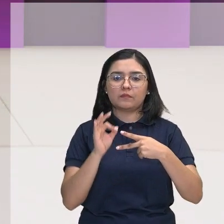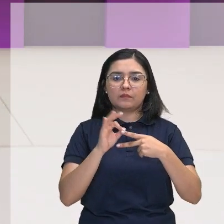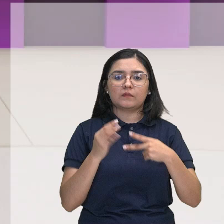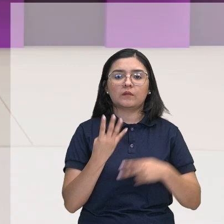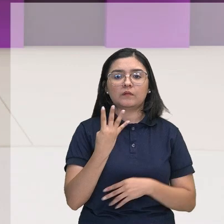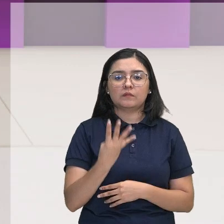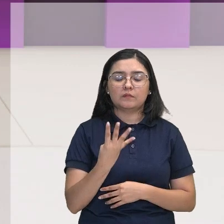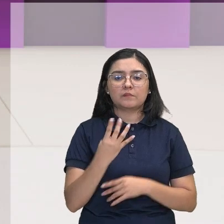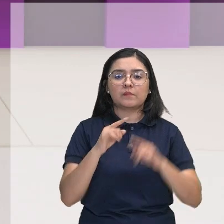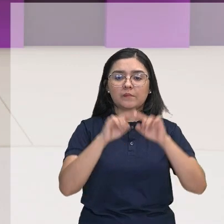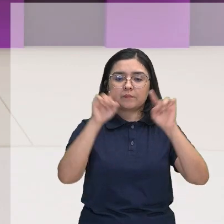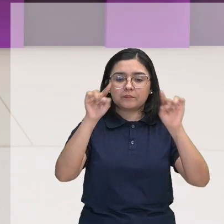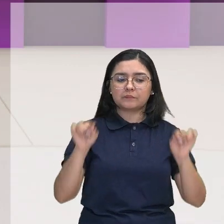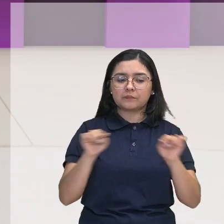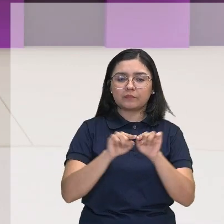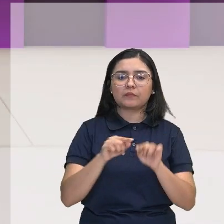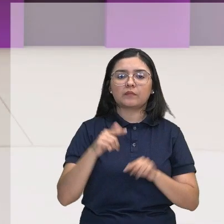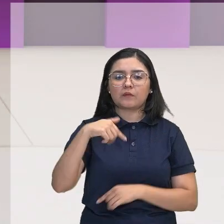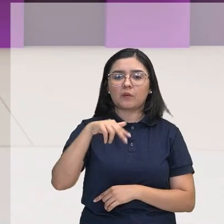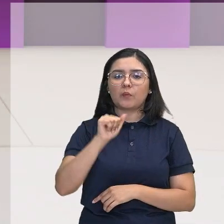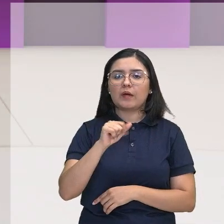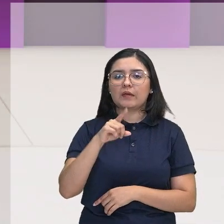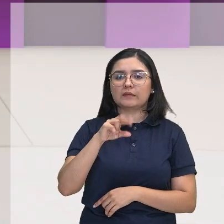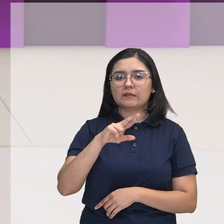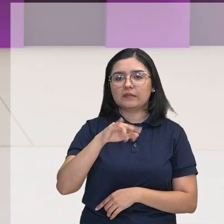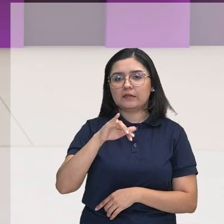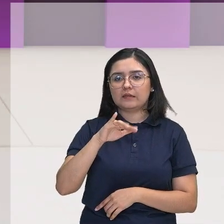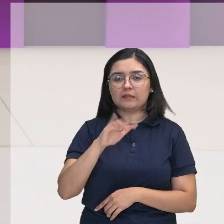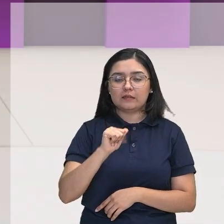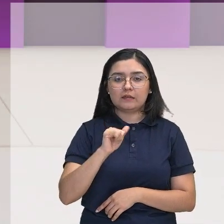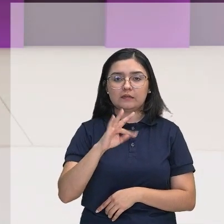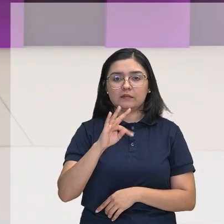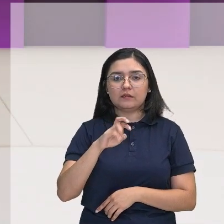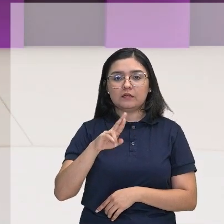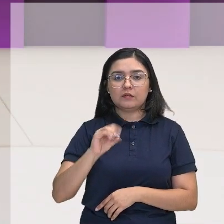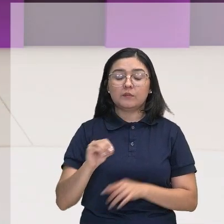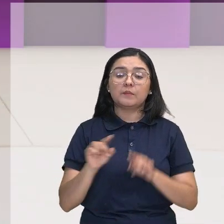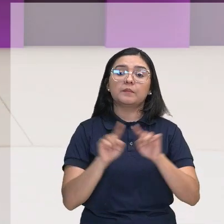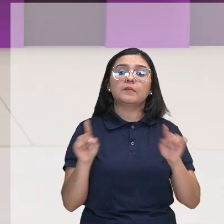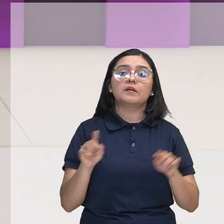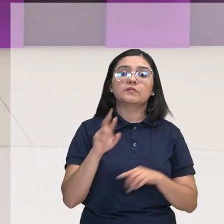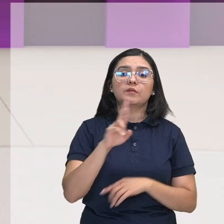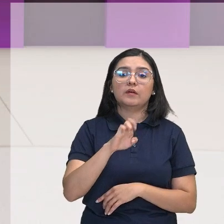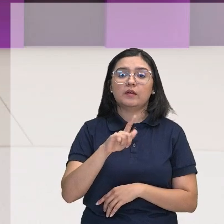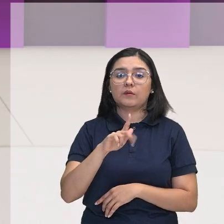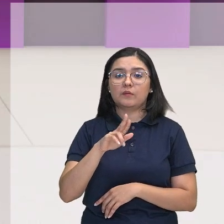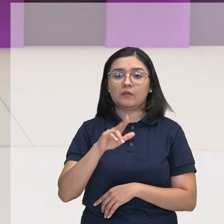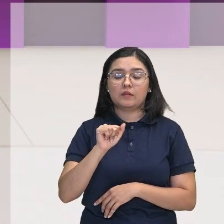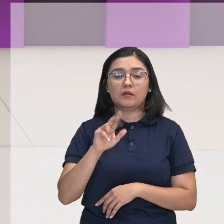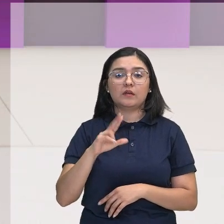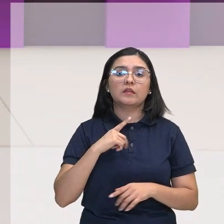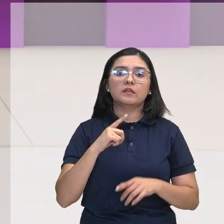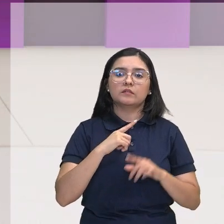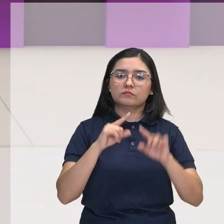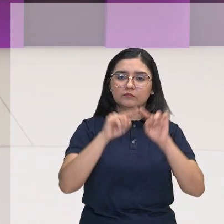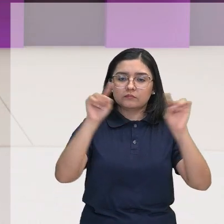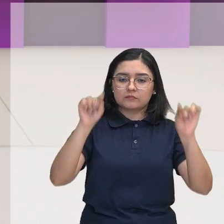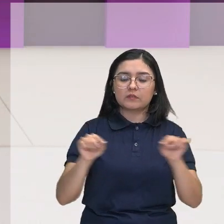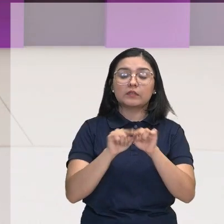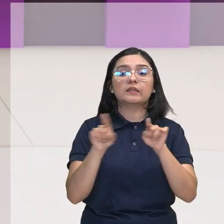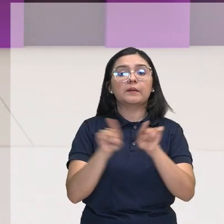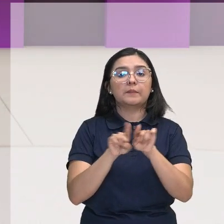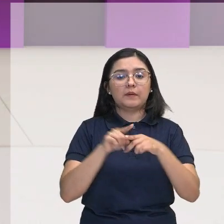um quadrilátero, tá bom? Mas o regular, que é o que tem todos os lados iguais e todos os ângulos